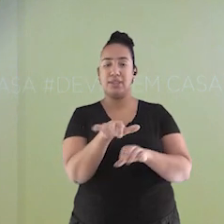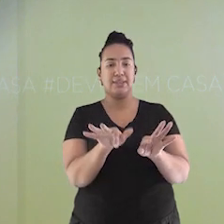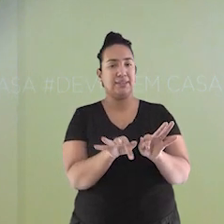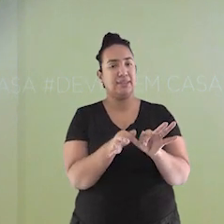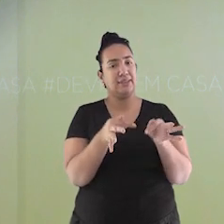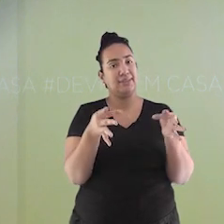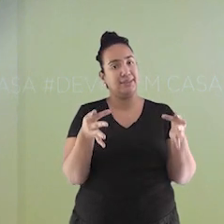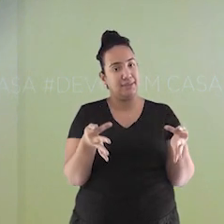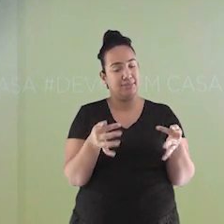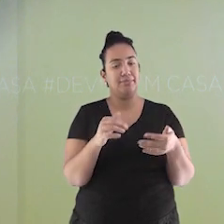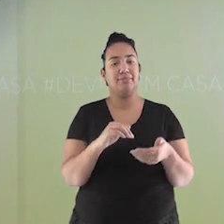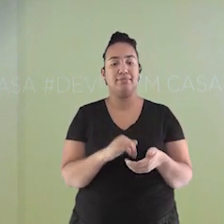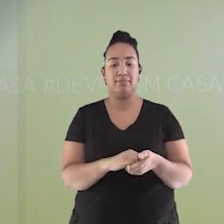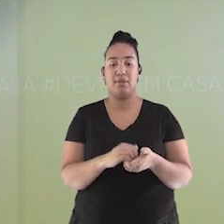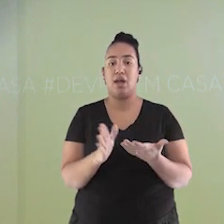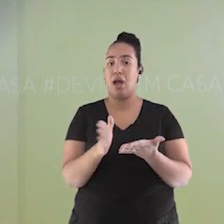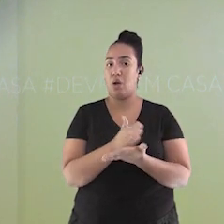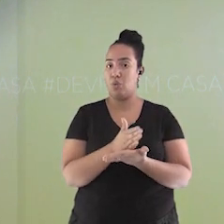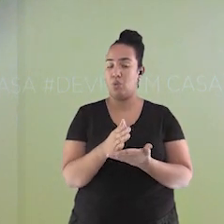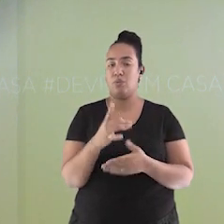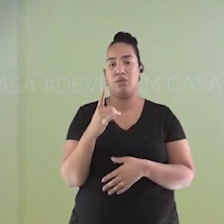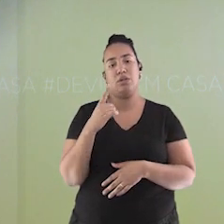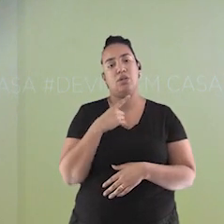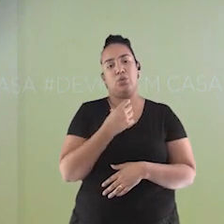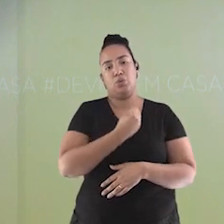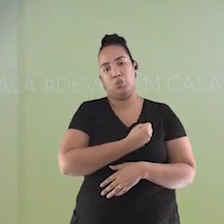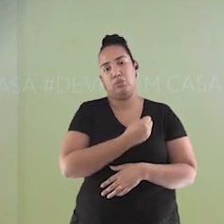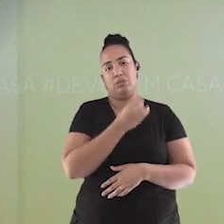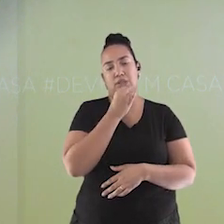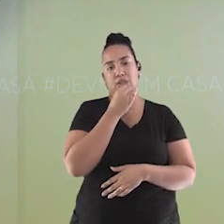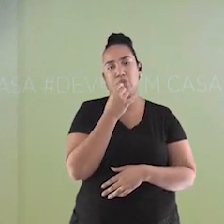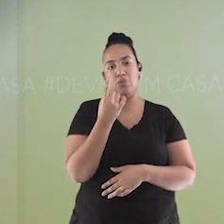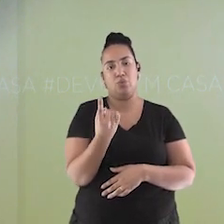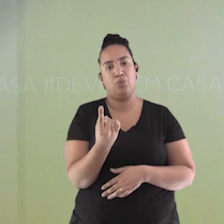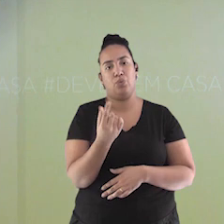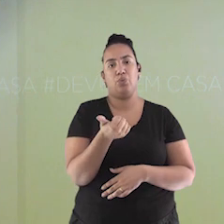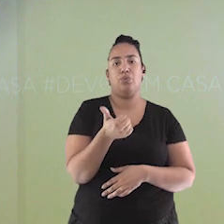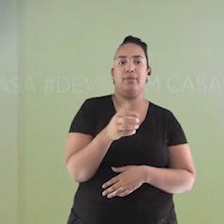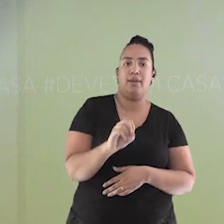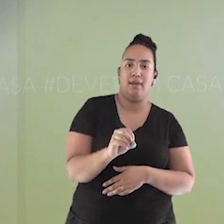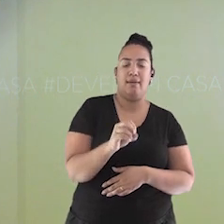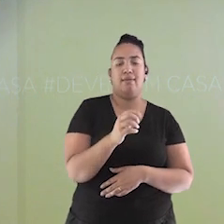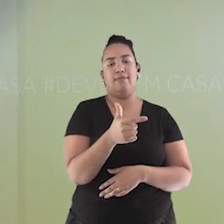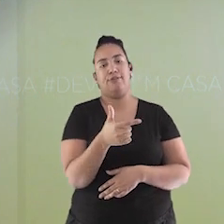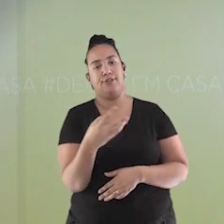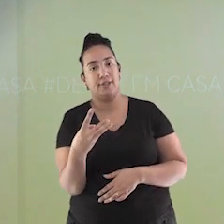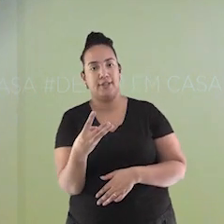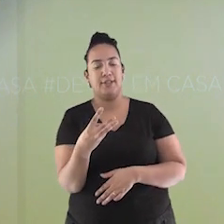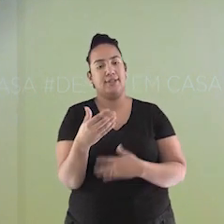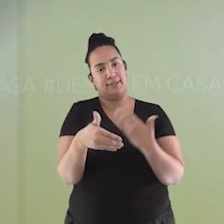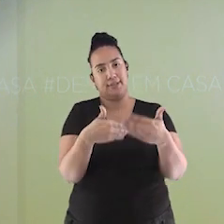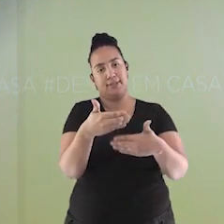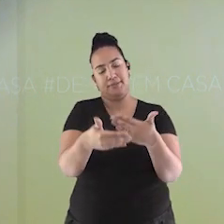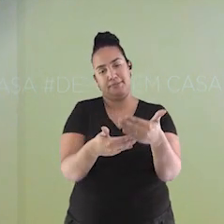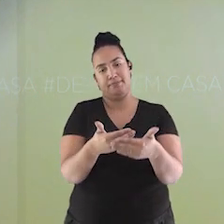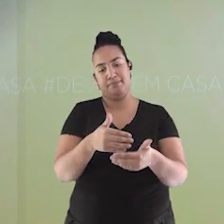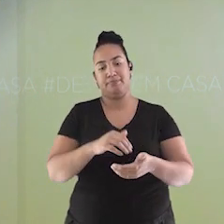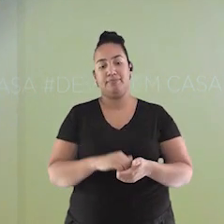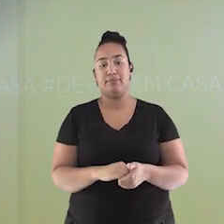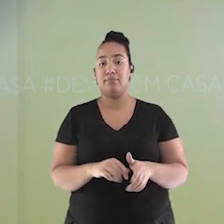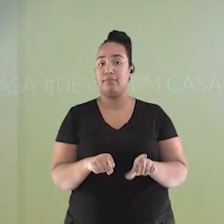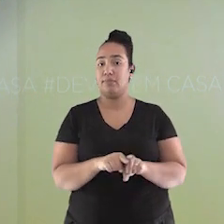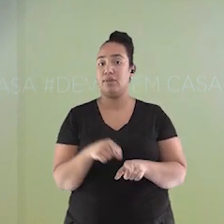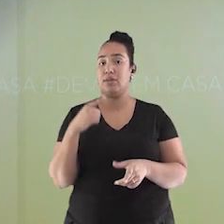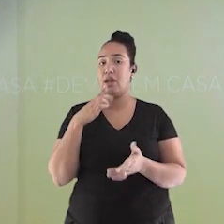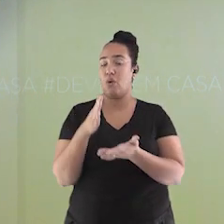mais simples. Algumas são numeradas, como Rua 1, Rua 10, Rua 23 e assim por diante.